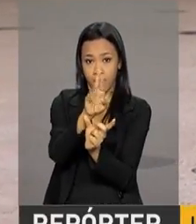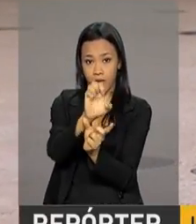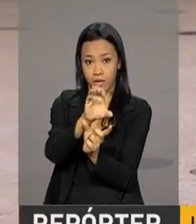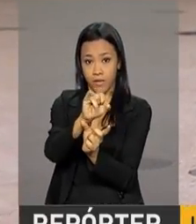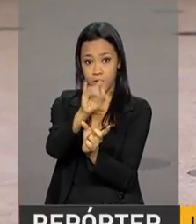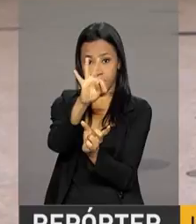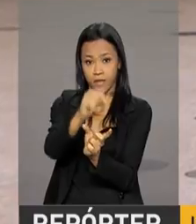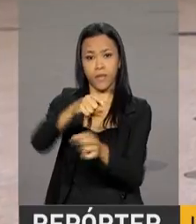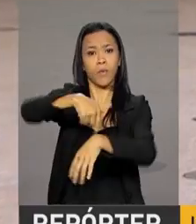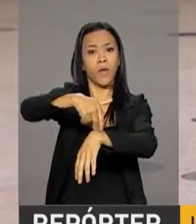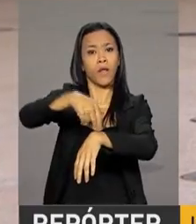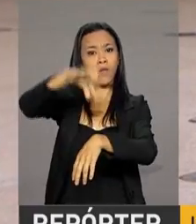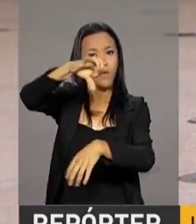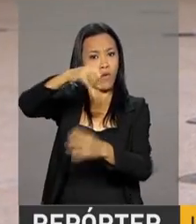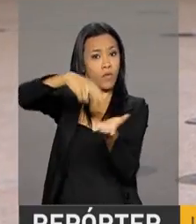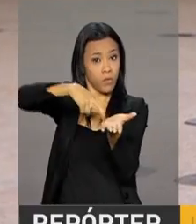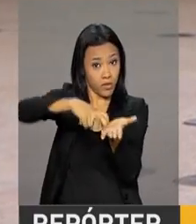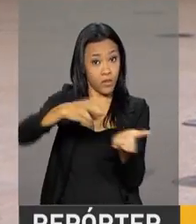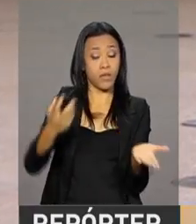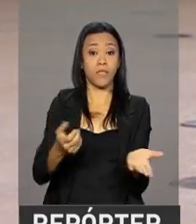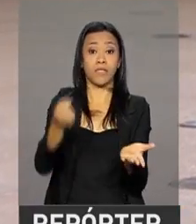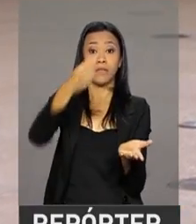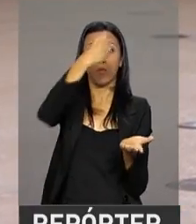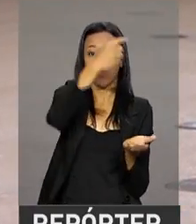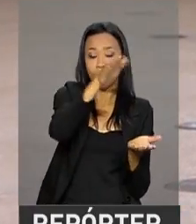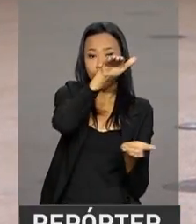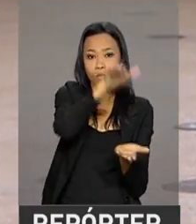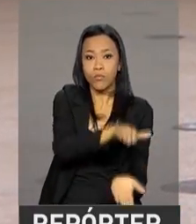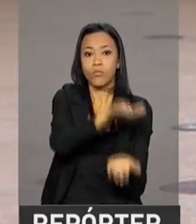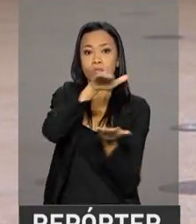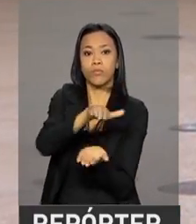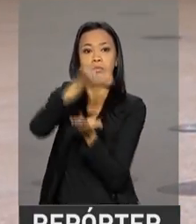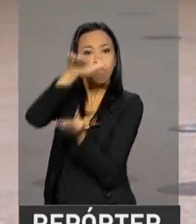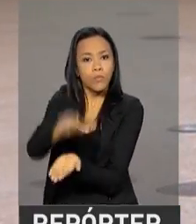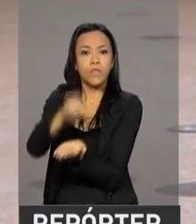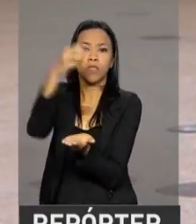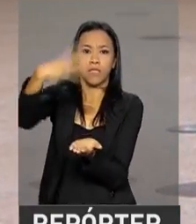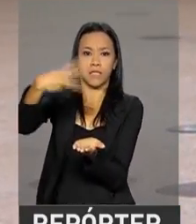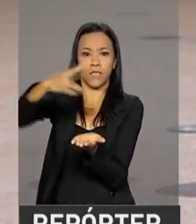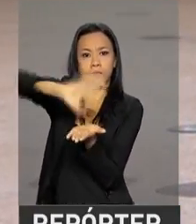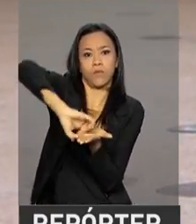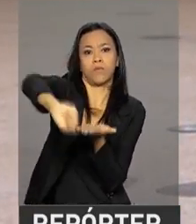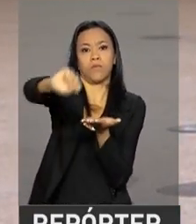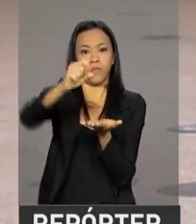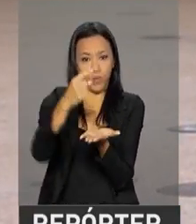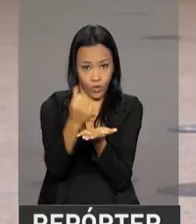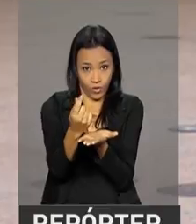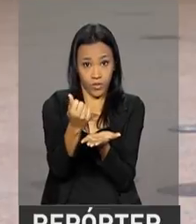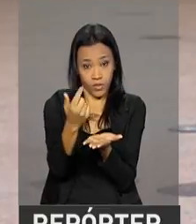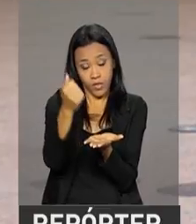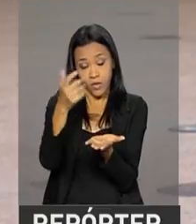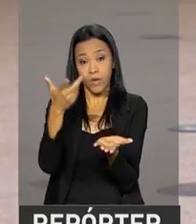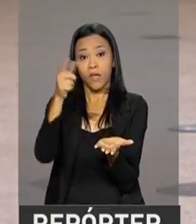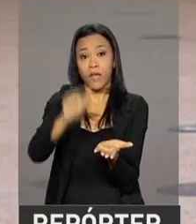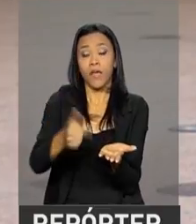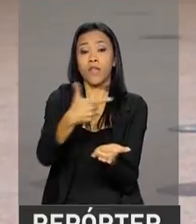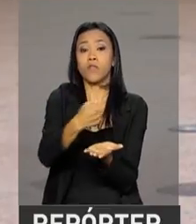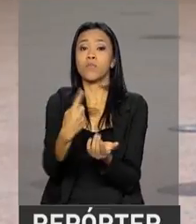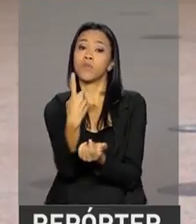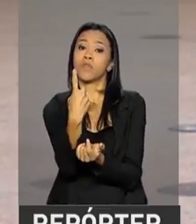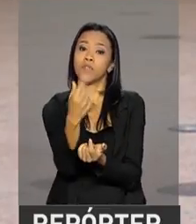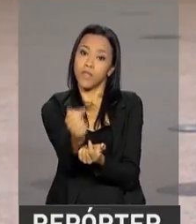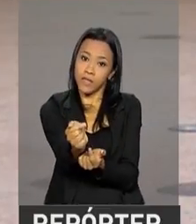9 horas da manhã. Então, nesse terceiro lote de restituições do Imposto de Renda Pessoa Física 2017, vão